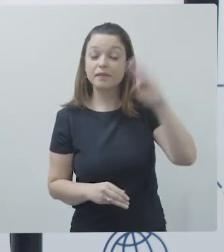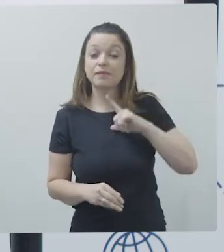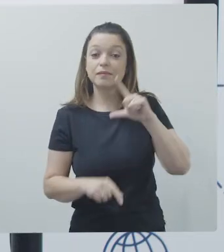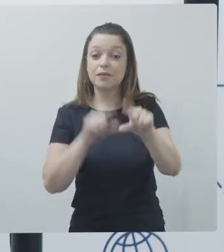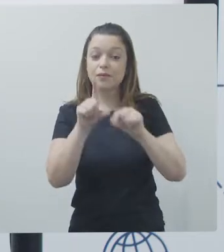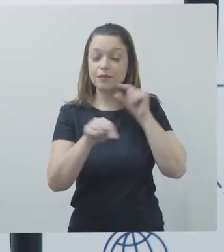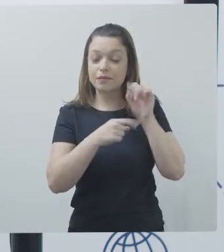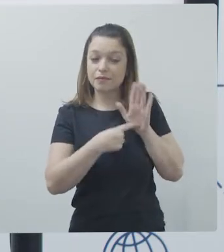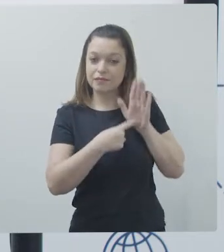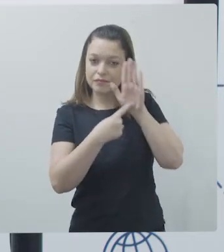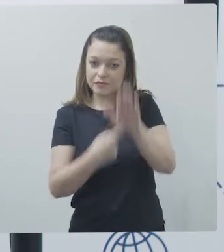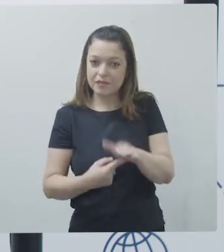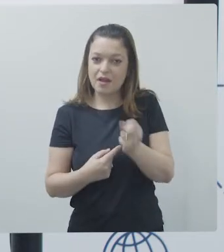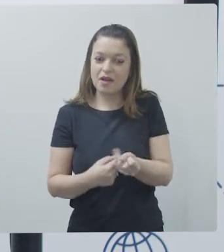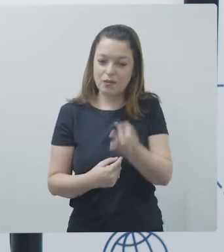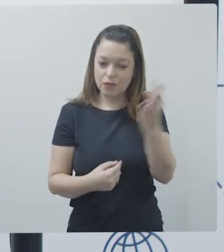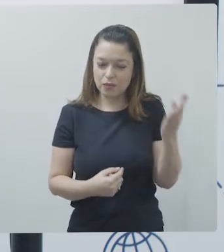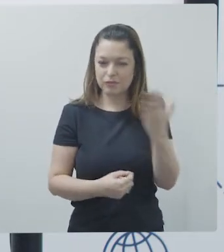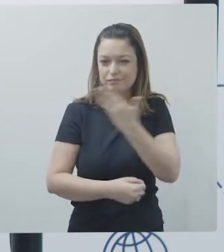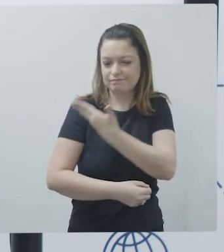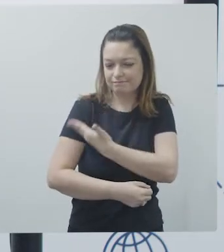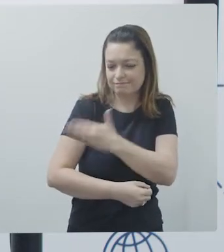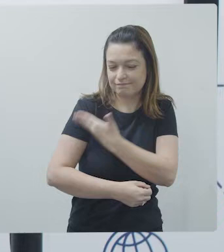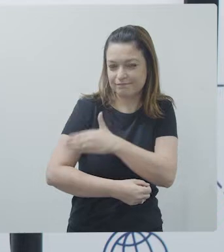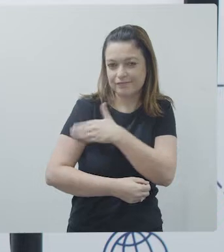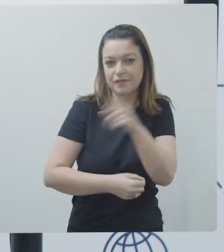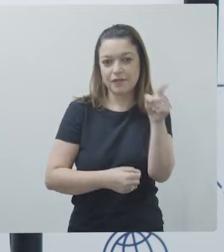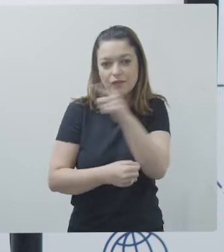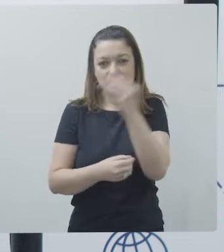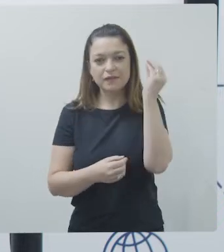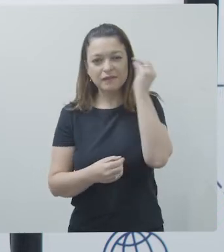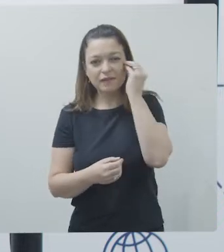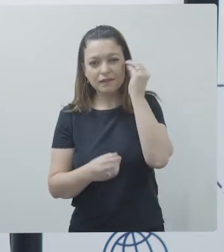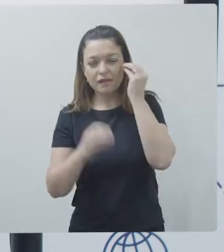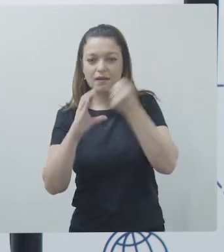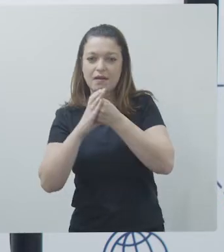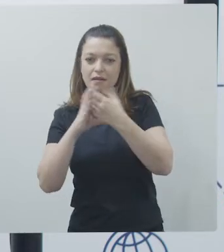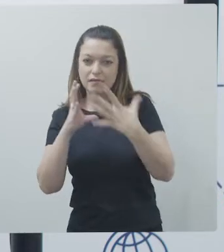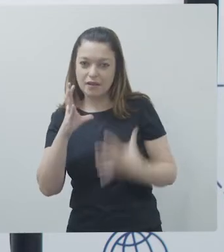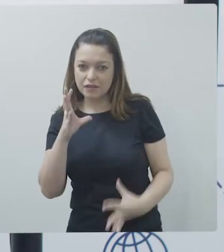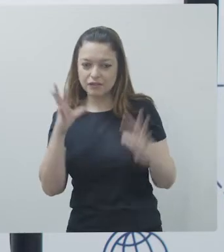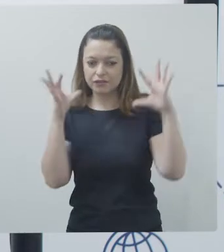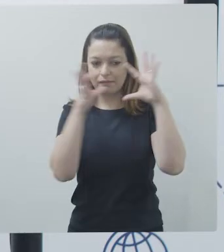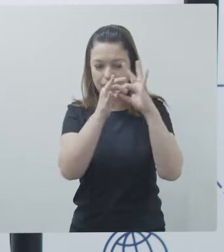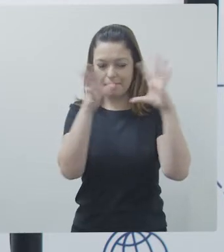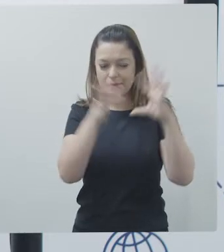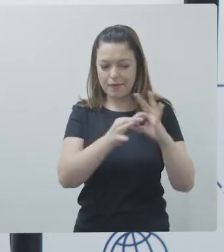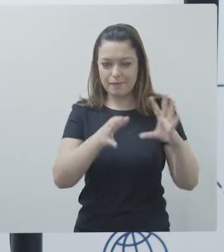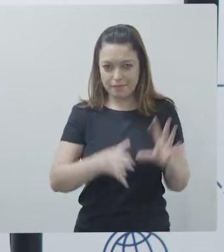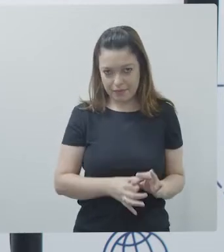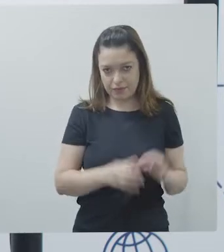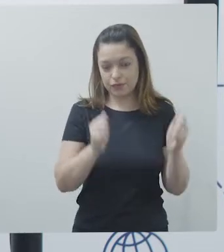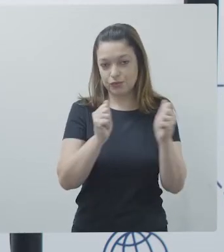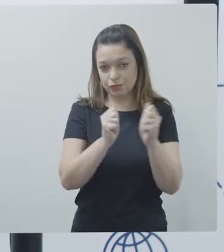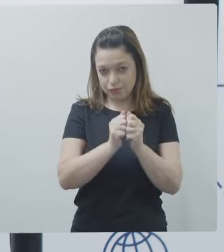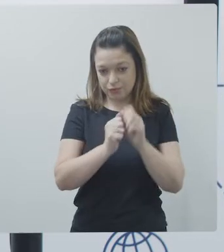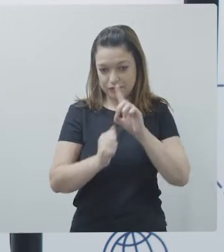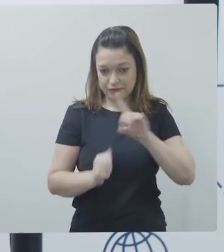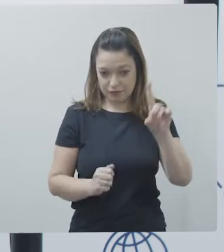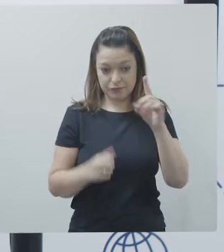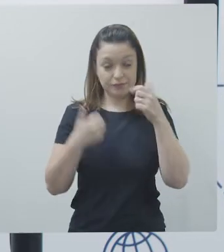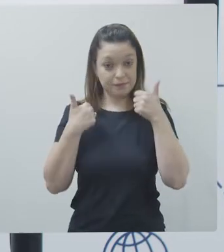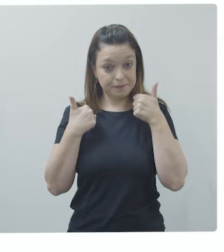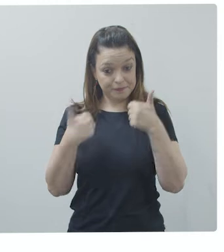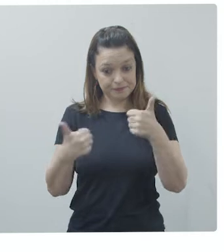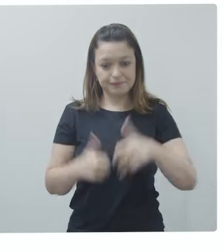vocês fazerem a mesma atividade, tentar relacionar aí as características ao nome desses deuses. Olha só,